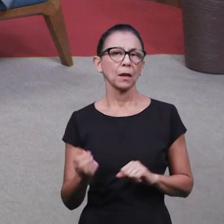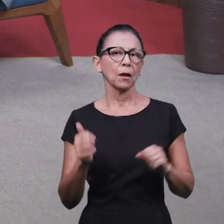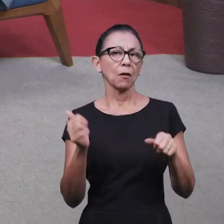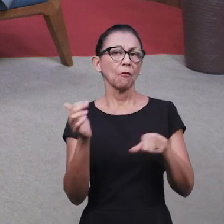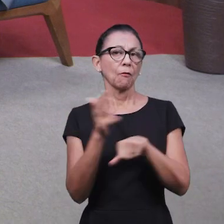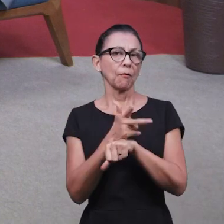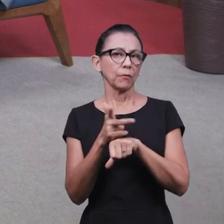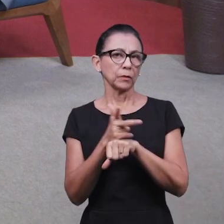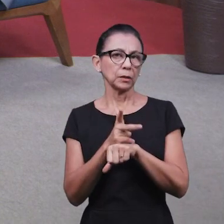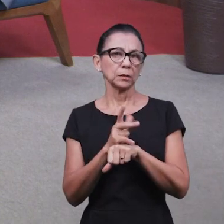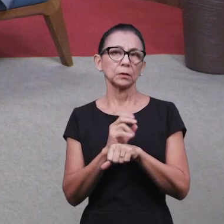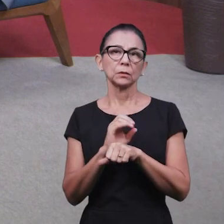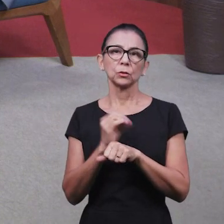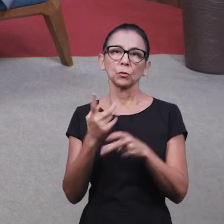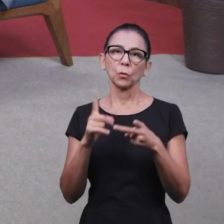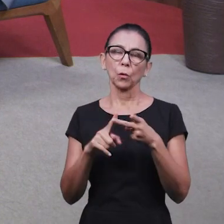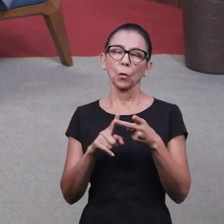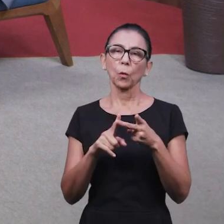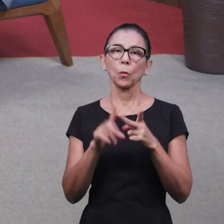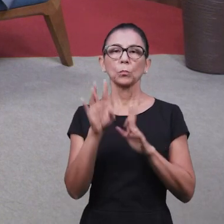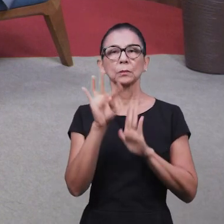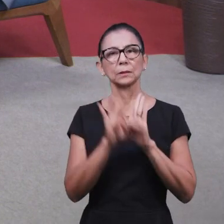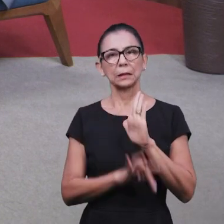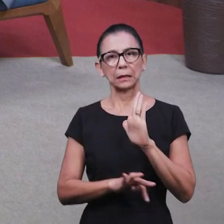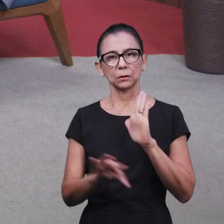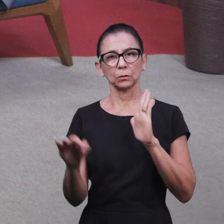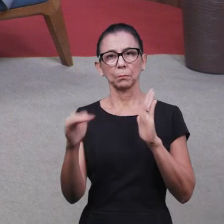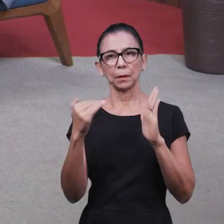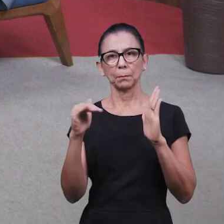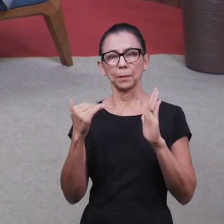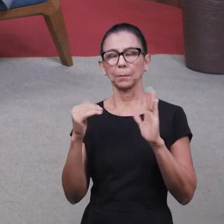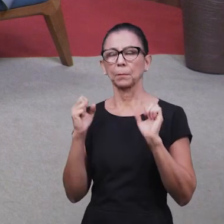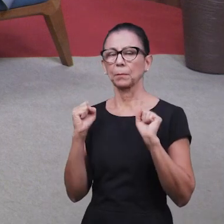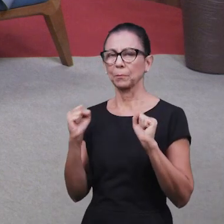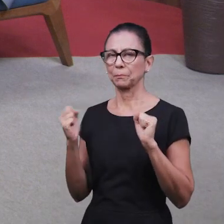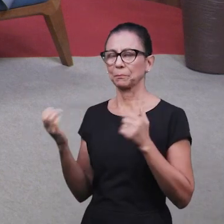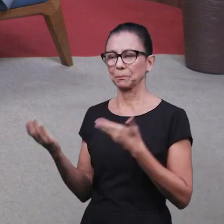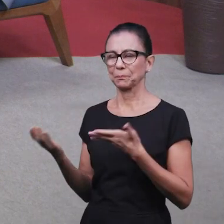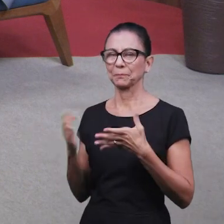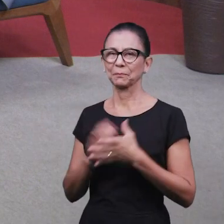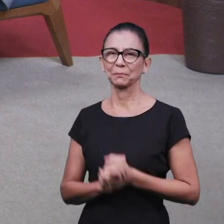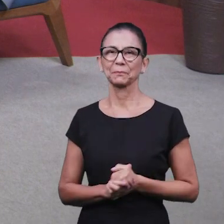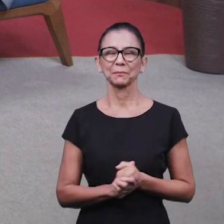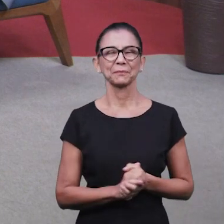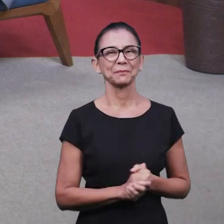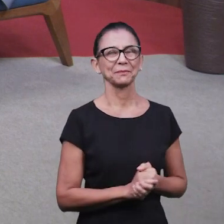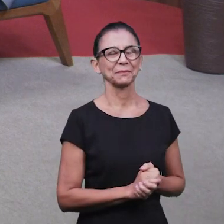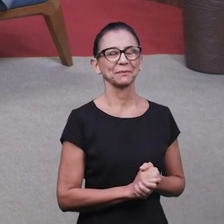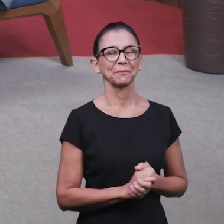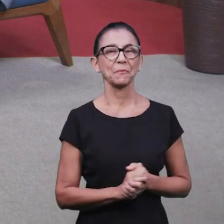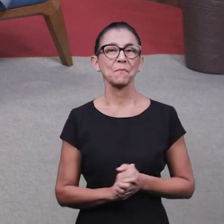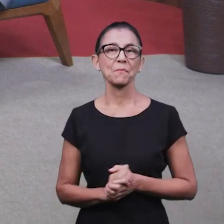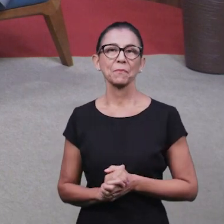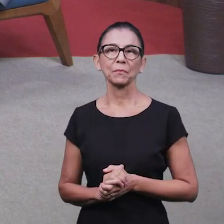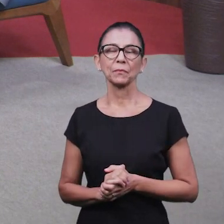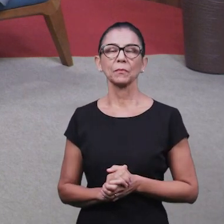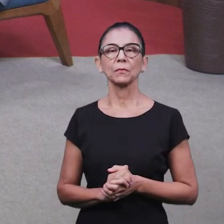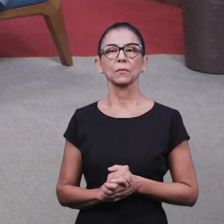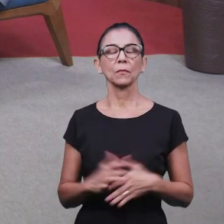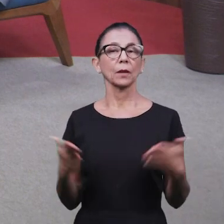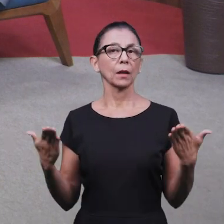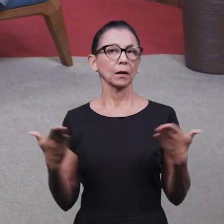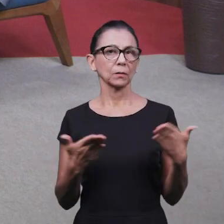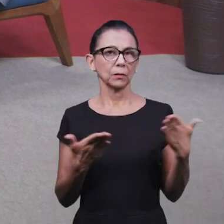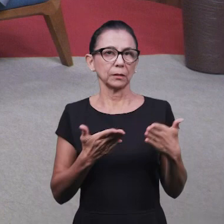seja por vídeo ou por texto. Você pode enviar o texto também para a gente ler aqui no programa. Muito bem, mas a gente começa então